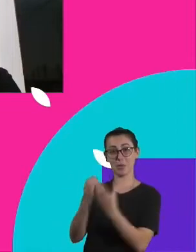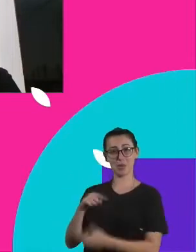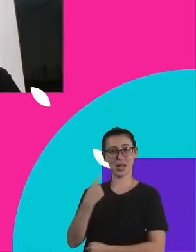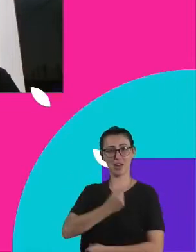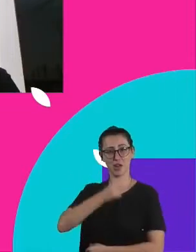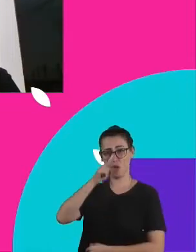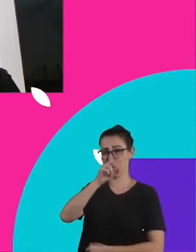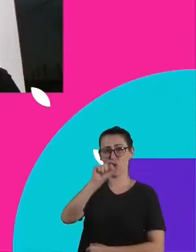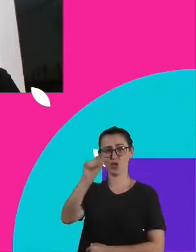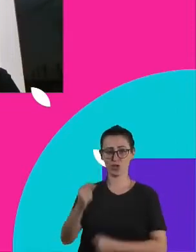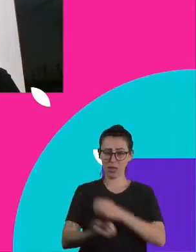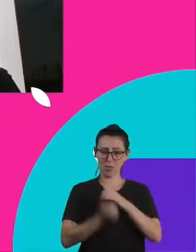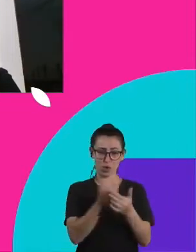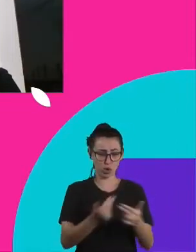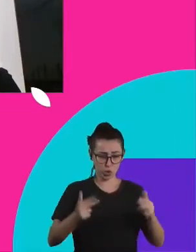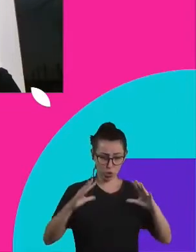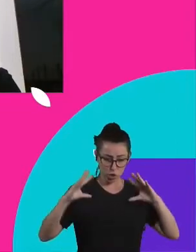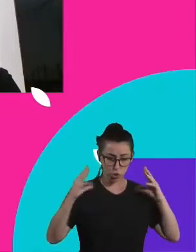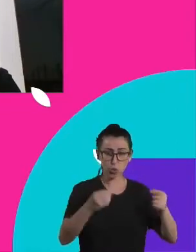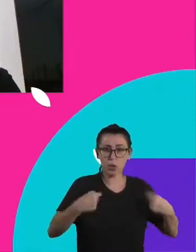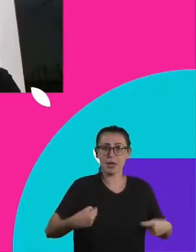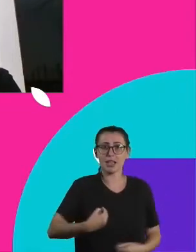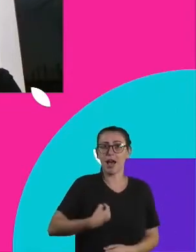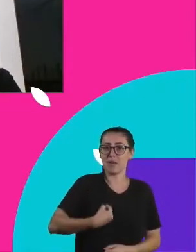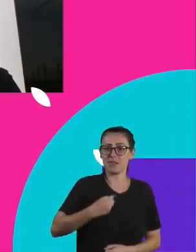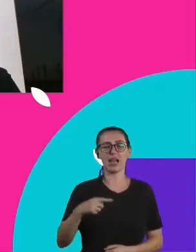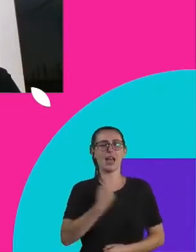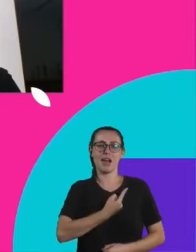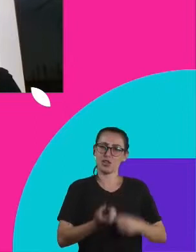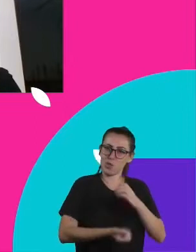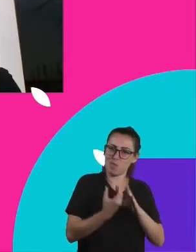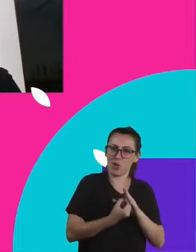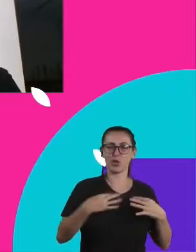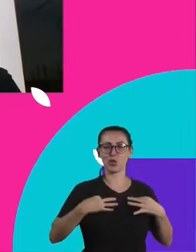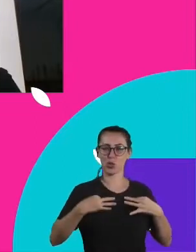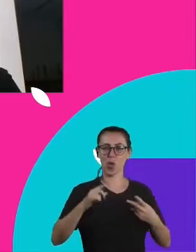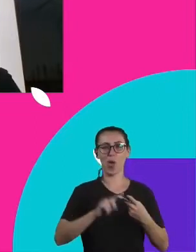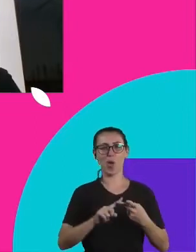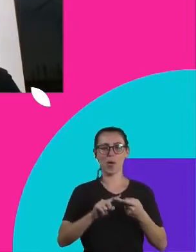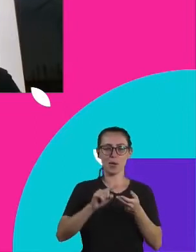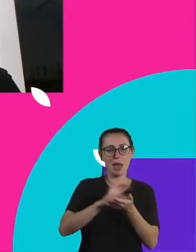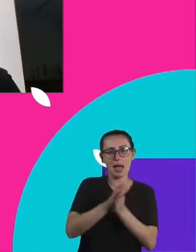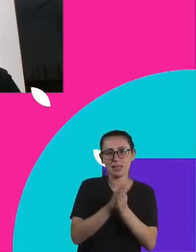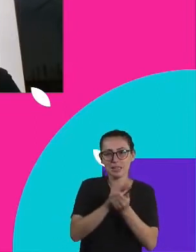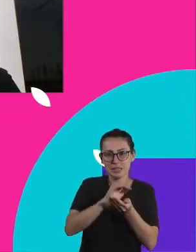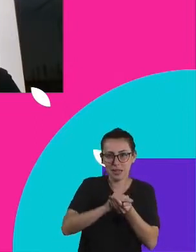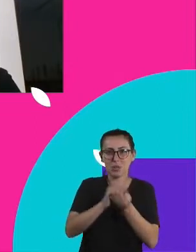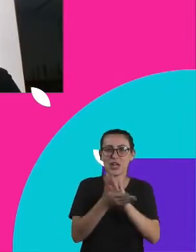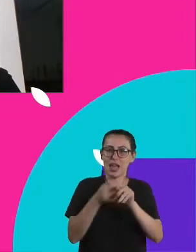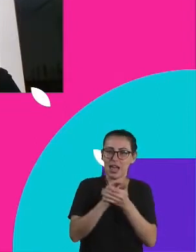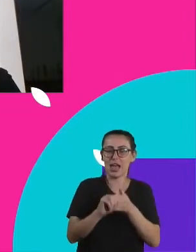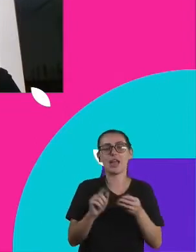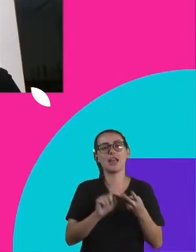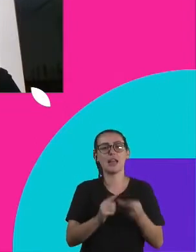é produzir tudo que a gente precisa para viver. A gente produz lá roupa, sabonete, perfume, alimentação, e nós temos